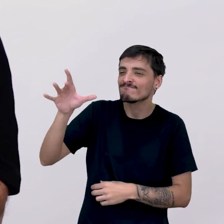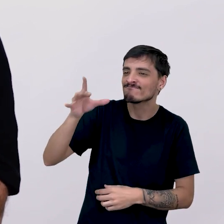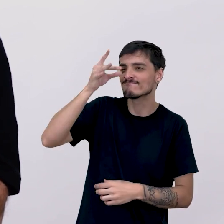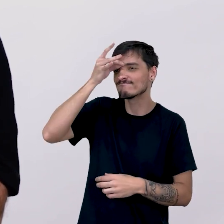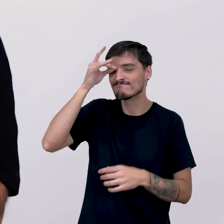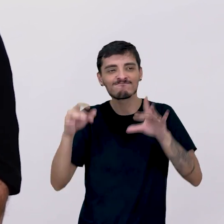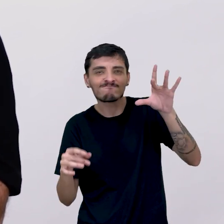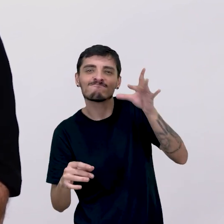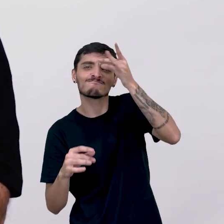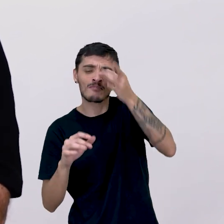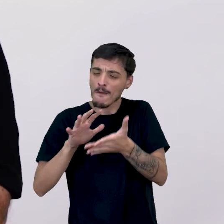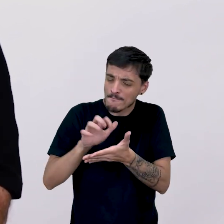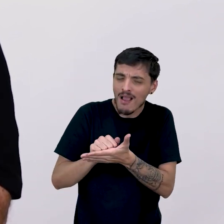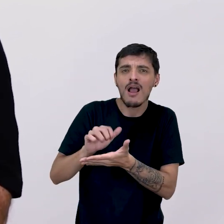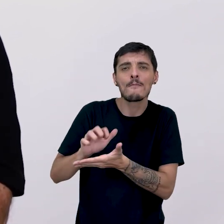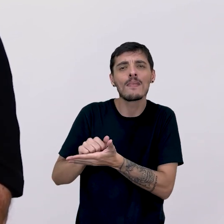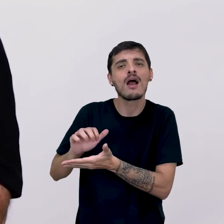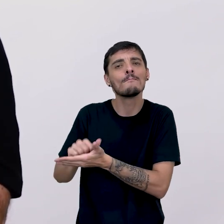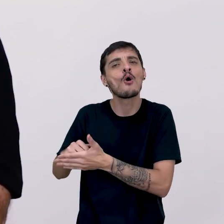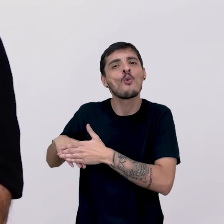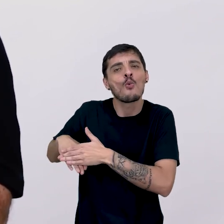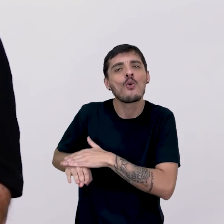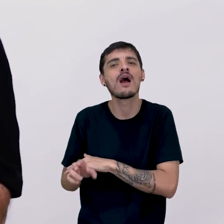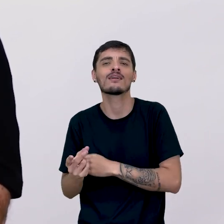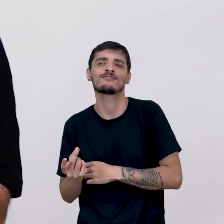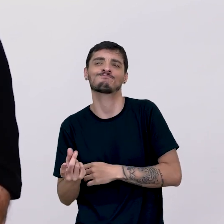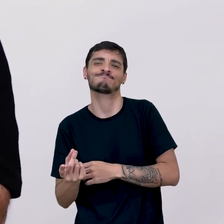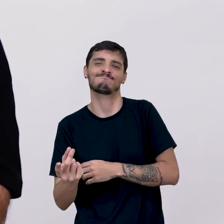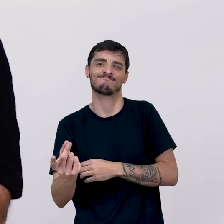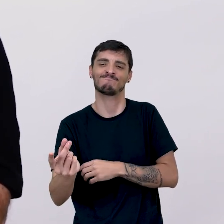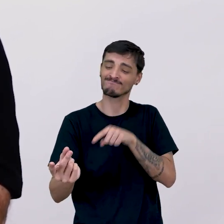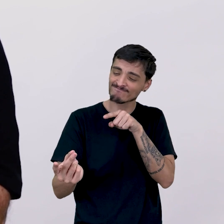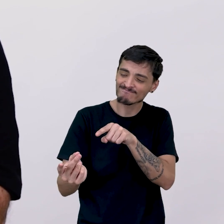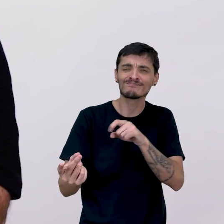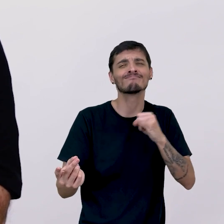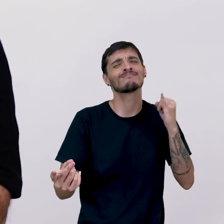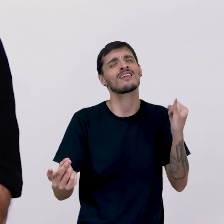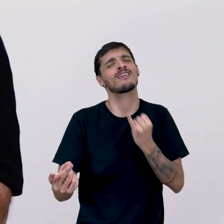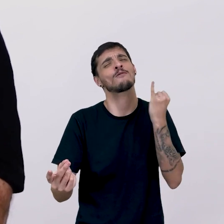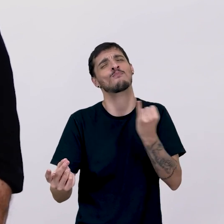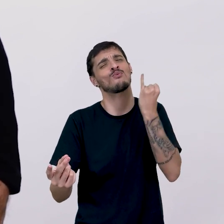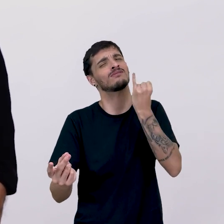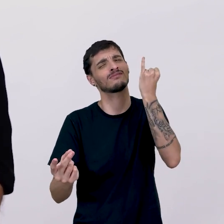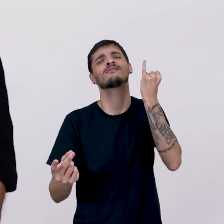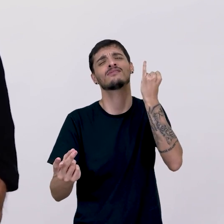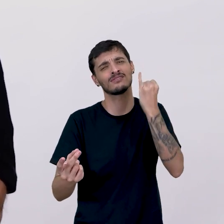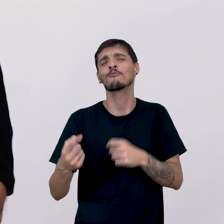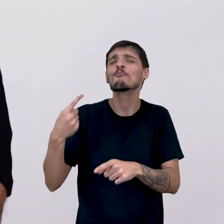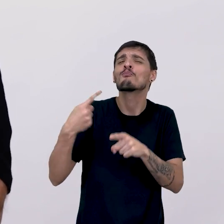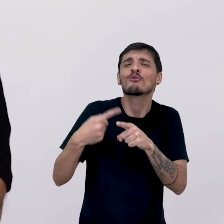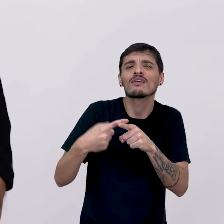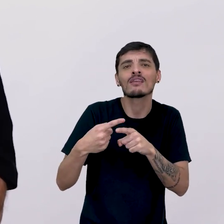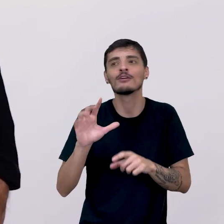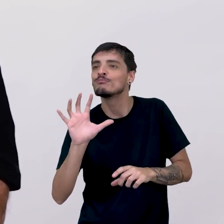pelo registro que sejam eternizadas e reveladas na sua devida importância. Chamar a atenção para elas